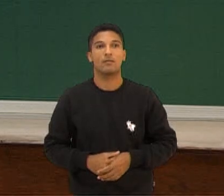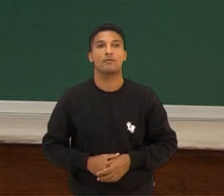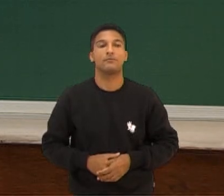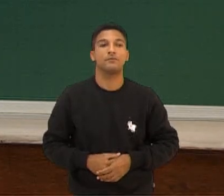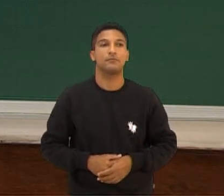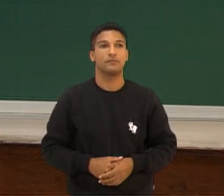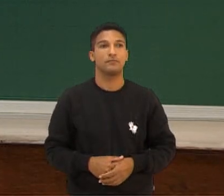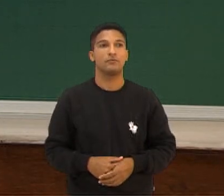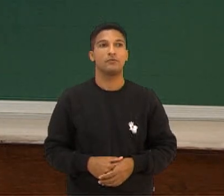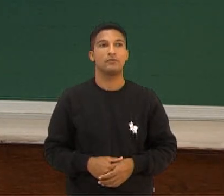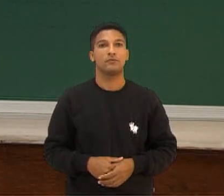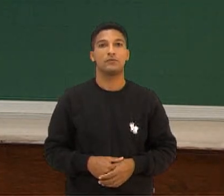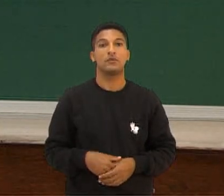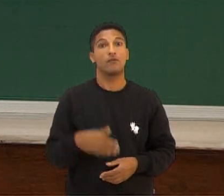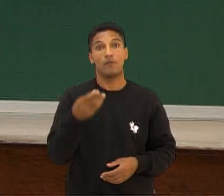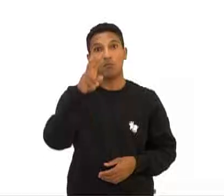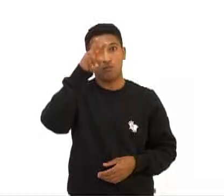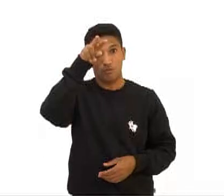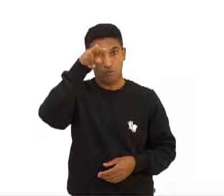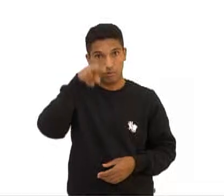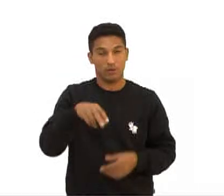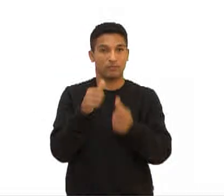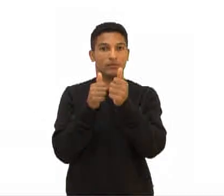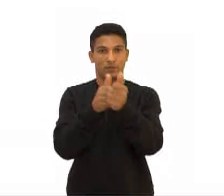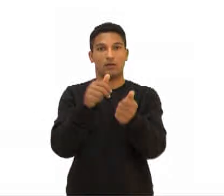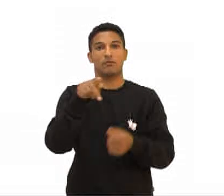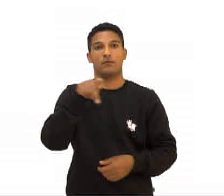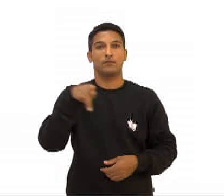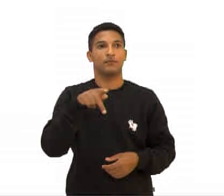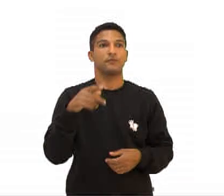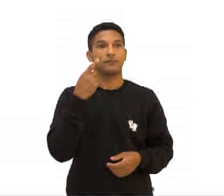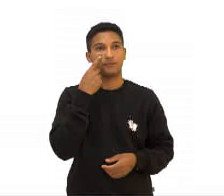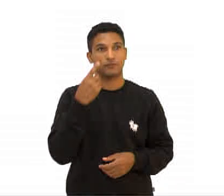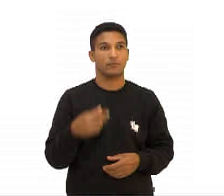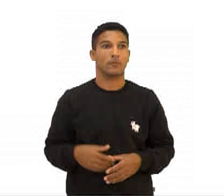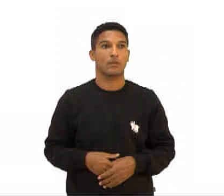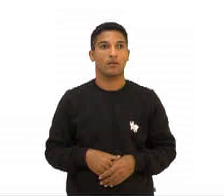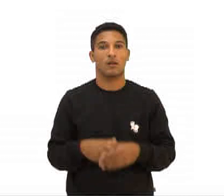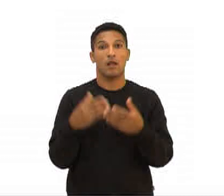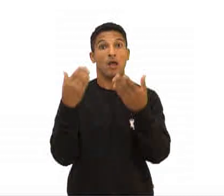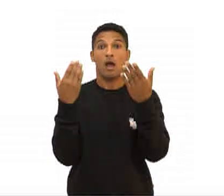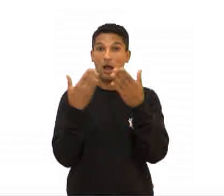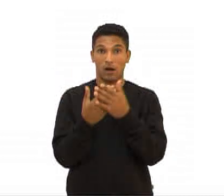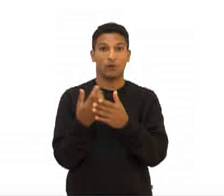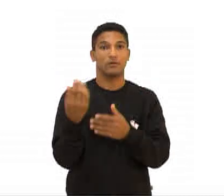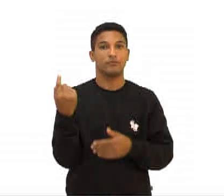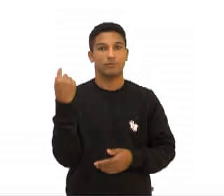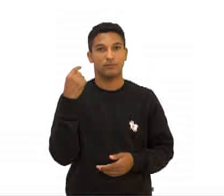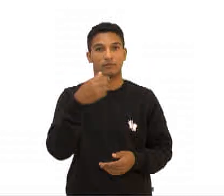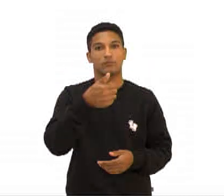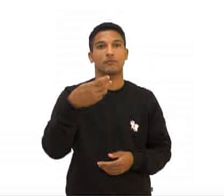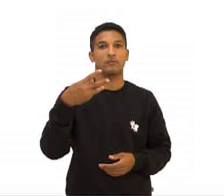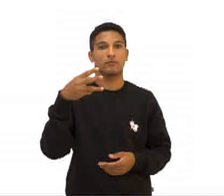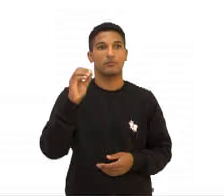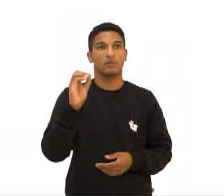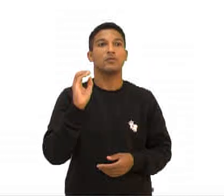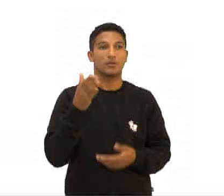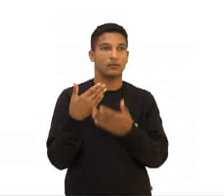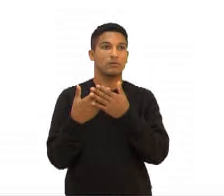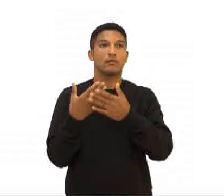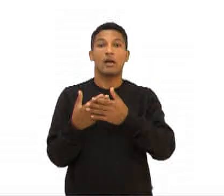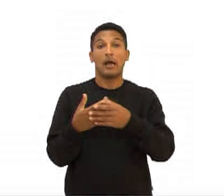Então lá, acompanhe na leitura, por favor. Como já estudamos na aula 130, as orações